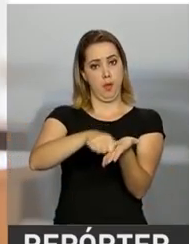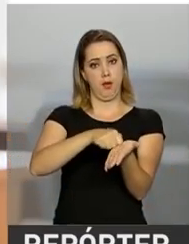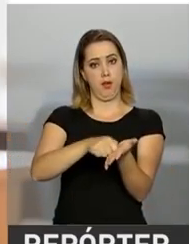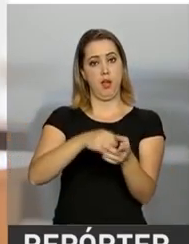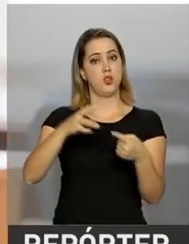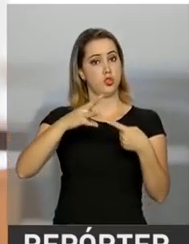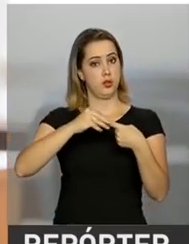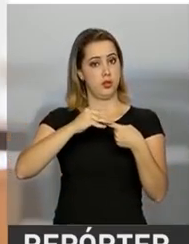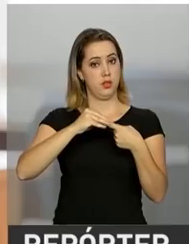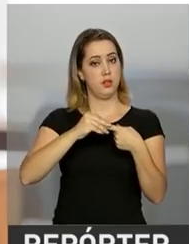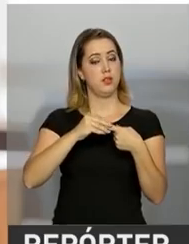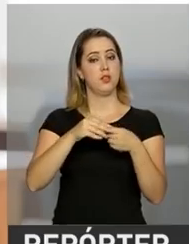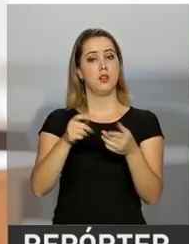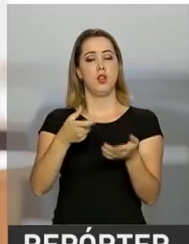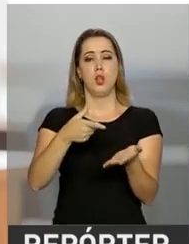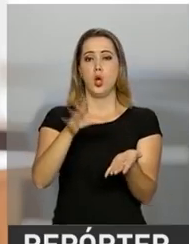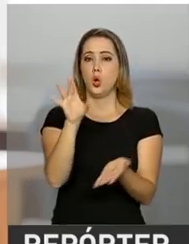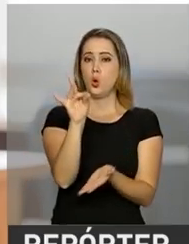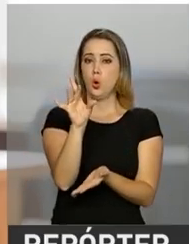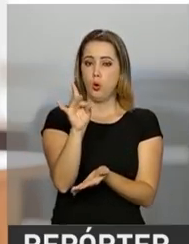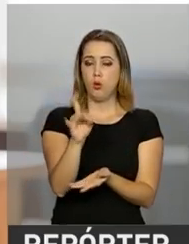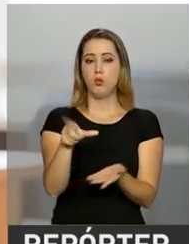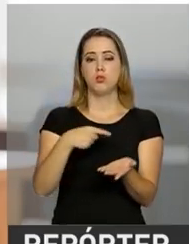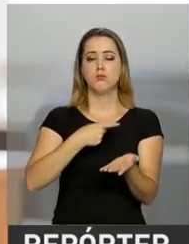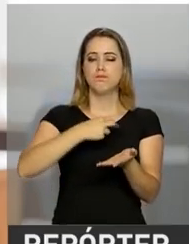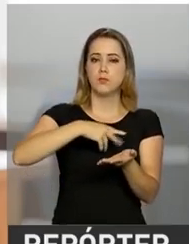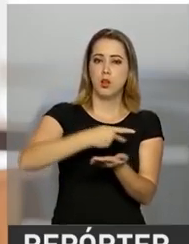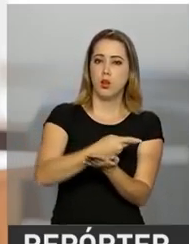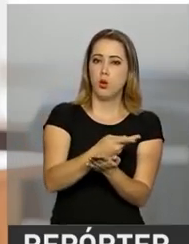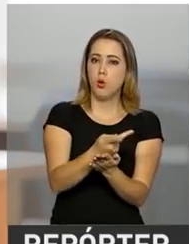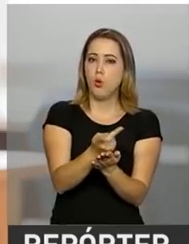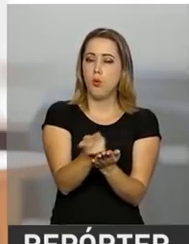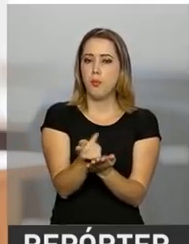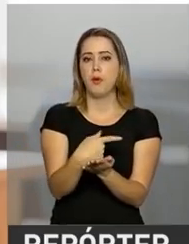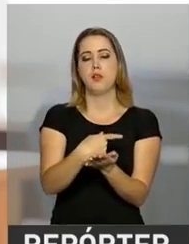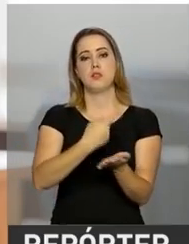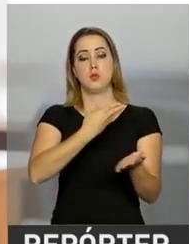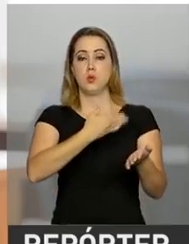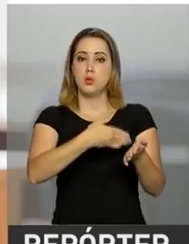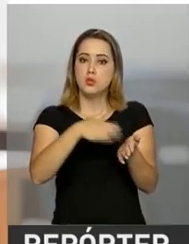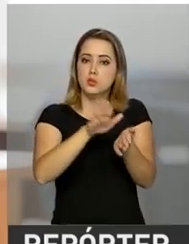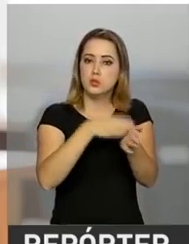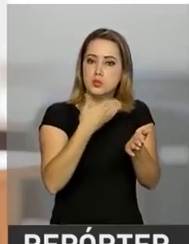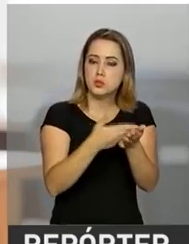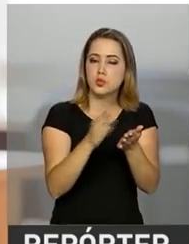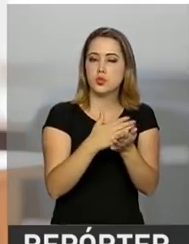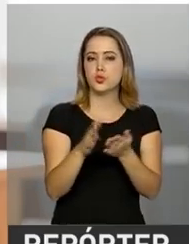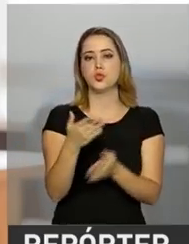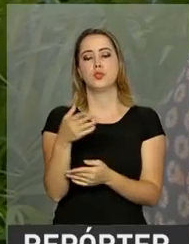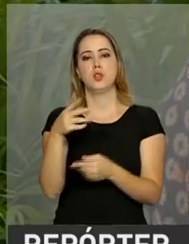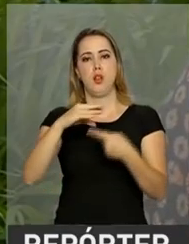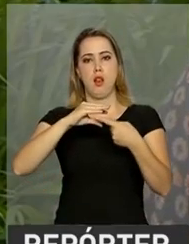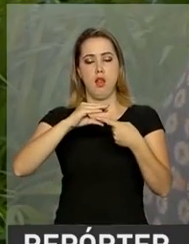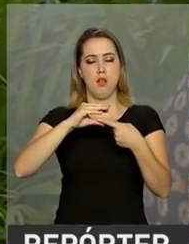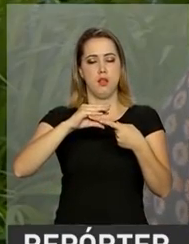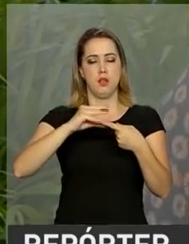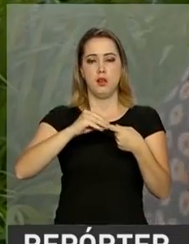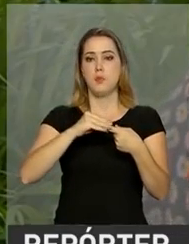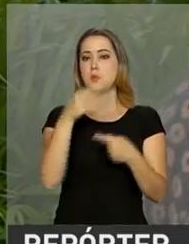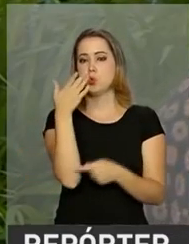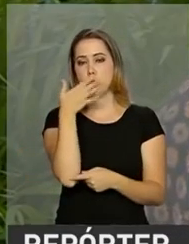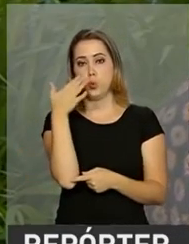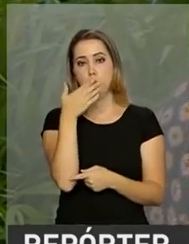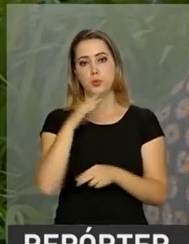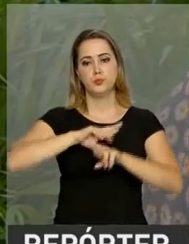caneta Cola compasso tesoura tinta lápis de cor entre outros vai ter uma